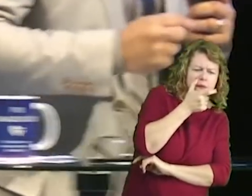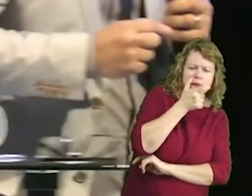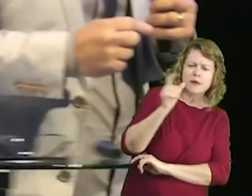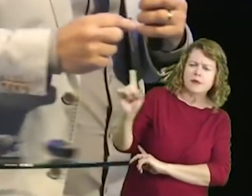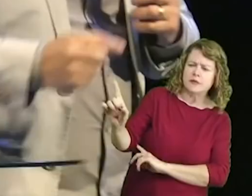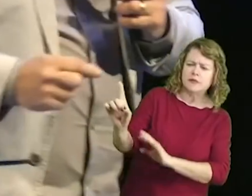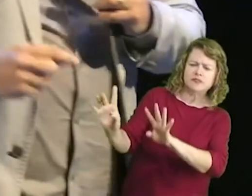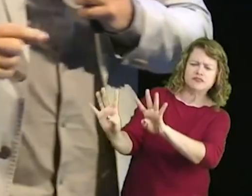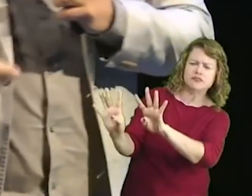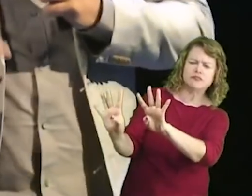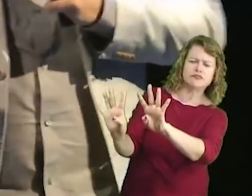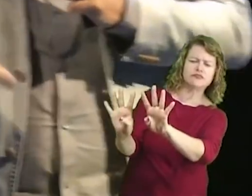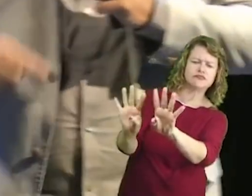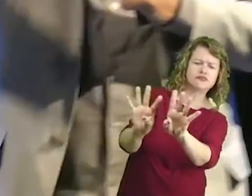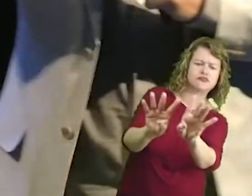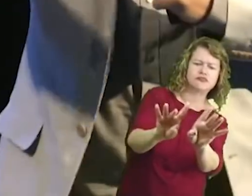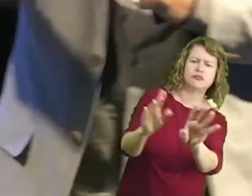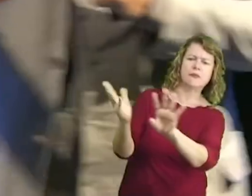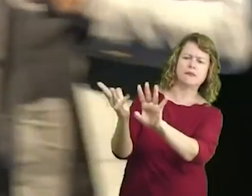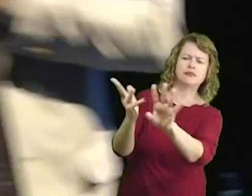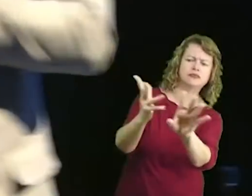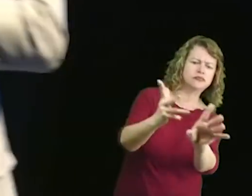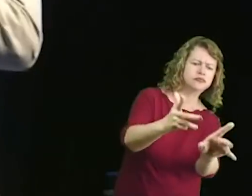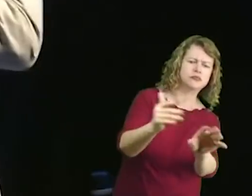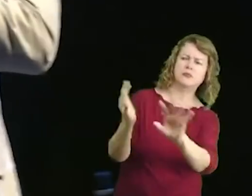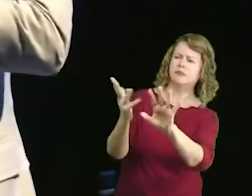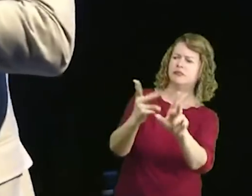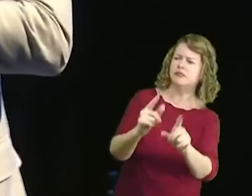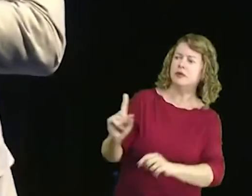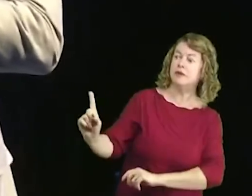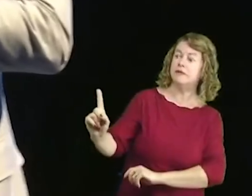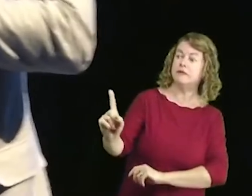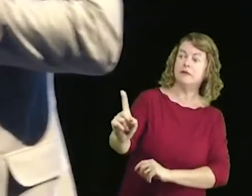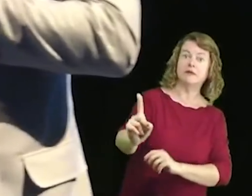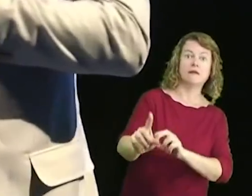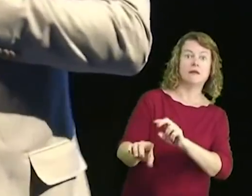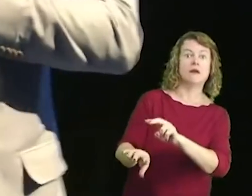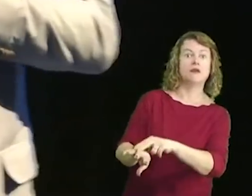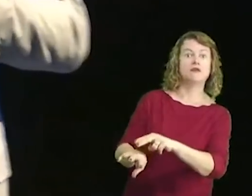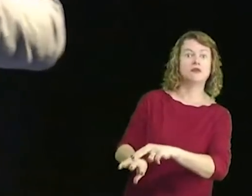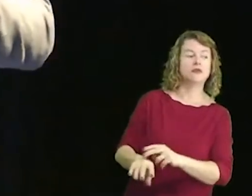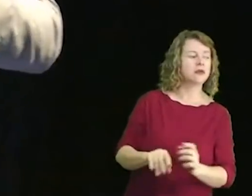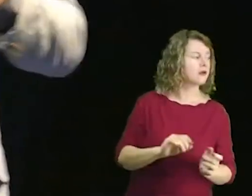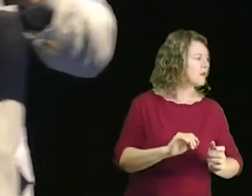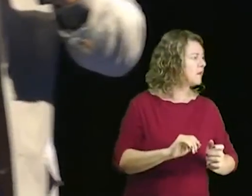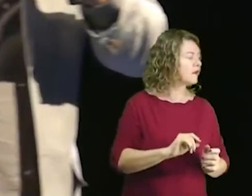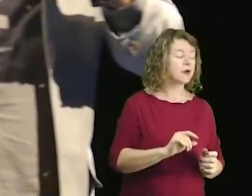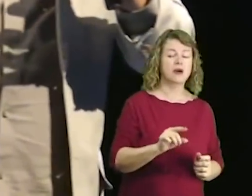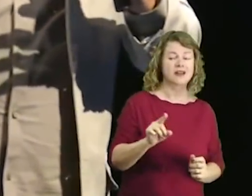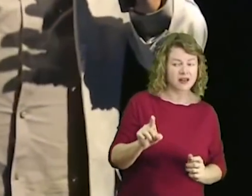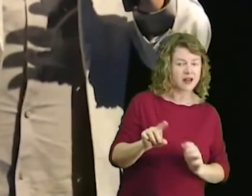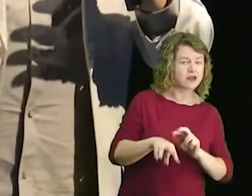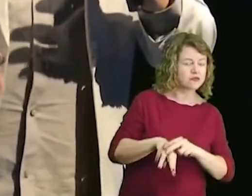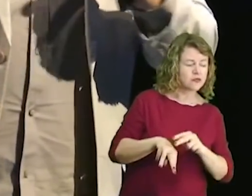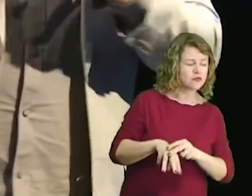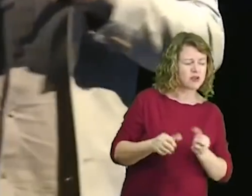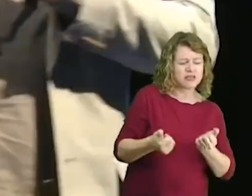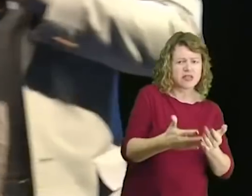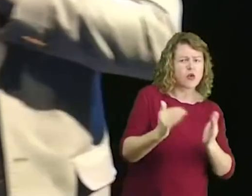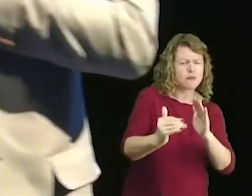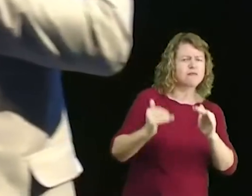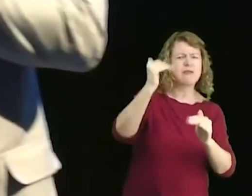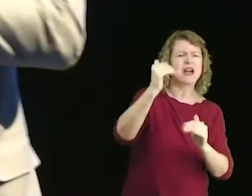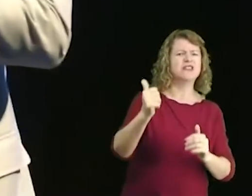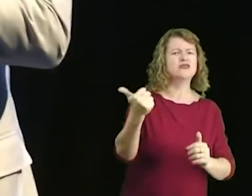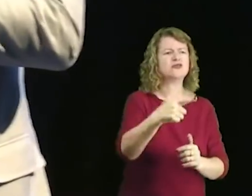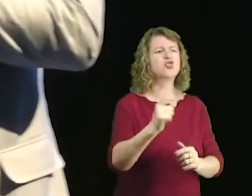tudo. É como se pegasse tudo que você tem, pegasse teu carro, a igreja não vai fazer isso, não é nada disso, mas é como se você